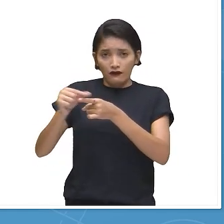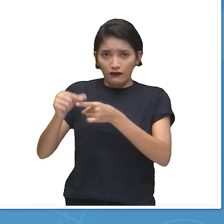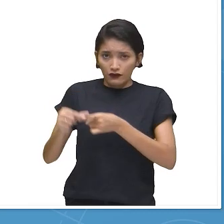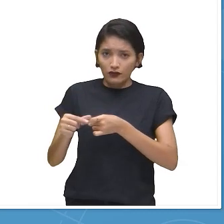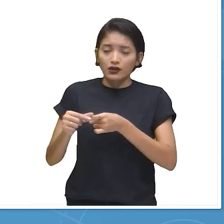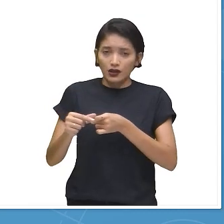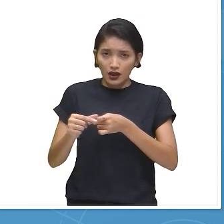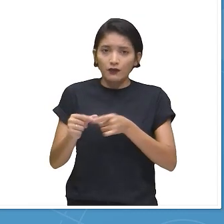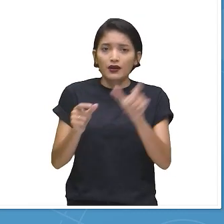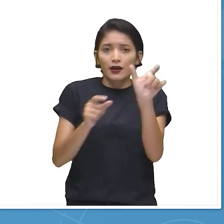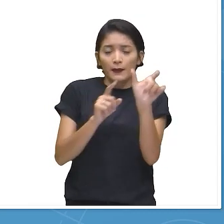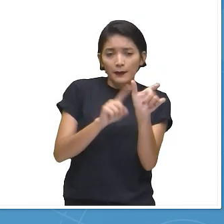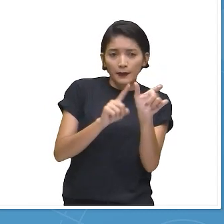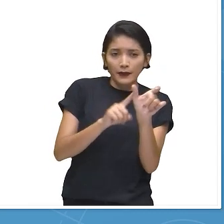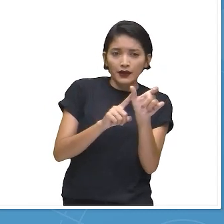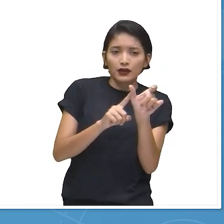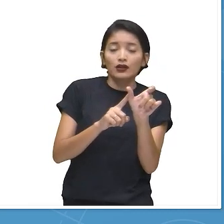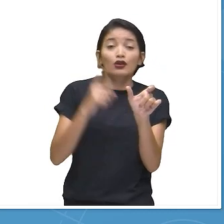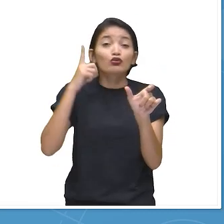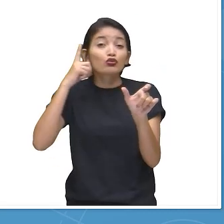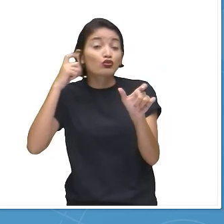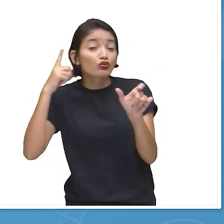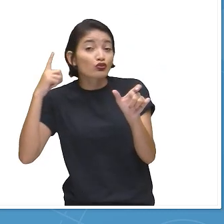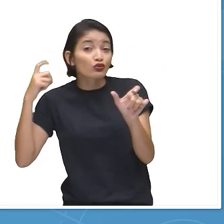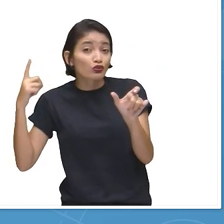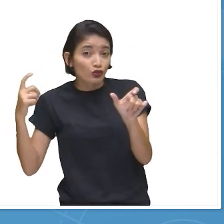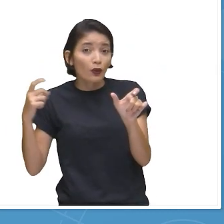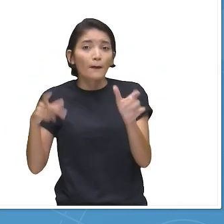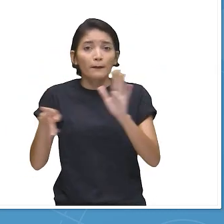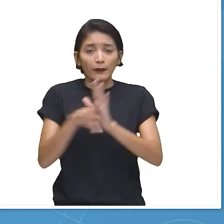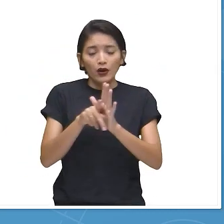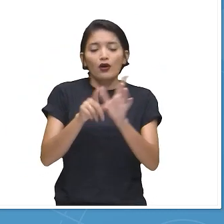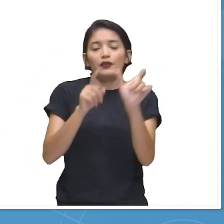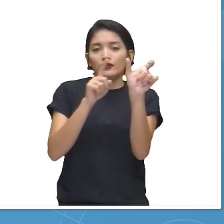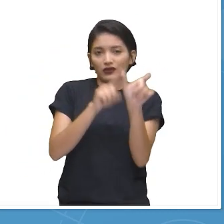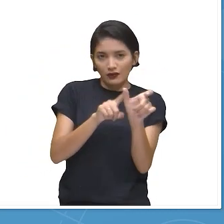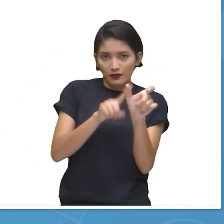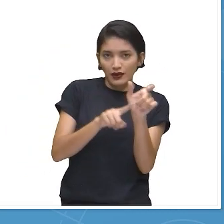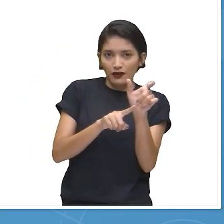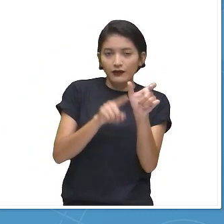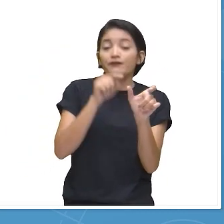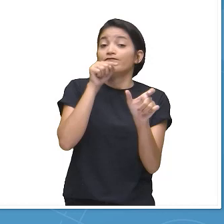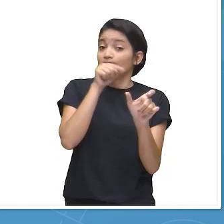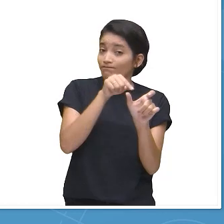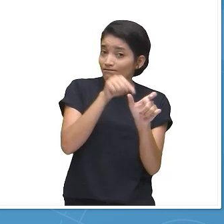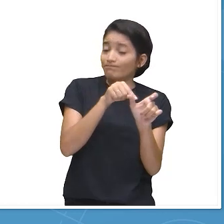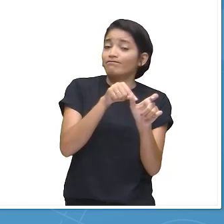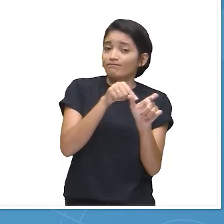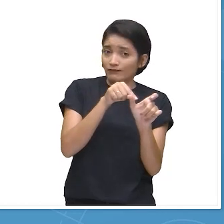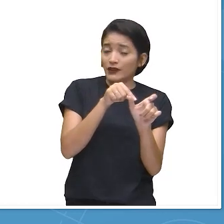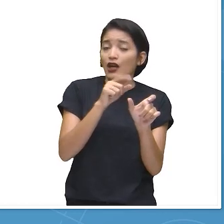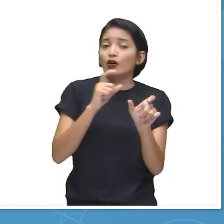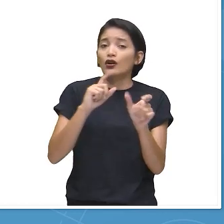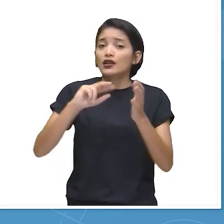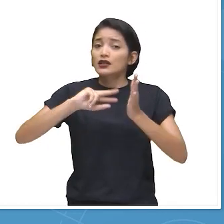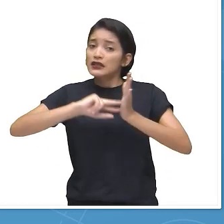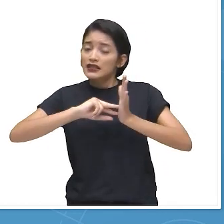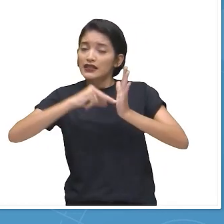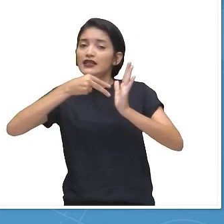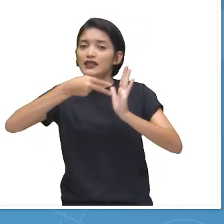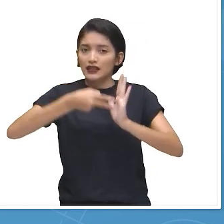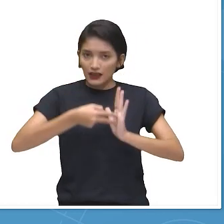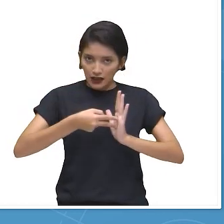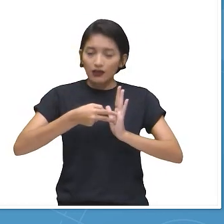menor unidade sonora e distintiva da palavra. Então, o som da palavra com significado, né,